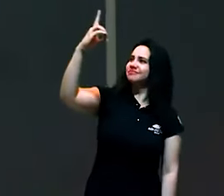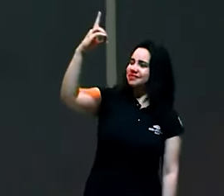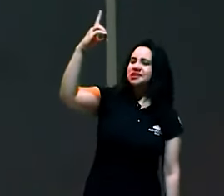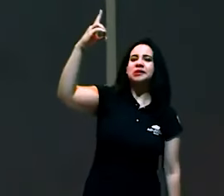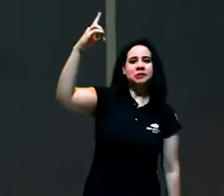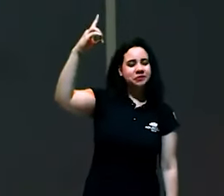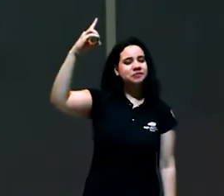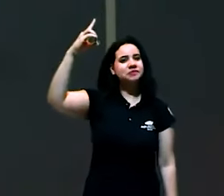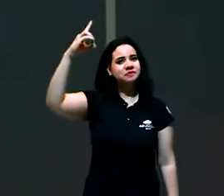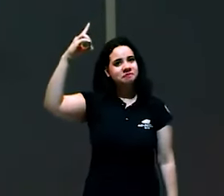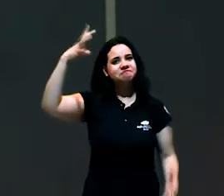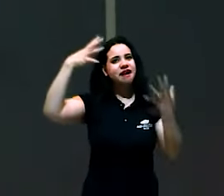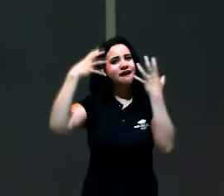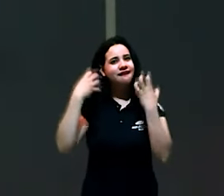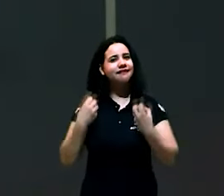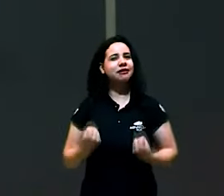Senhor.